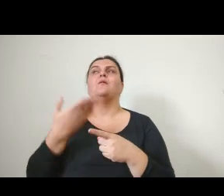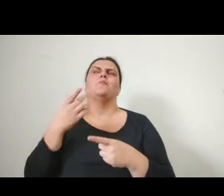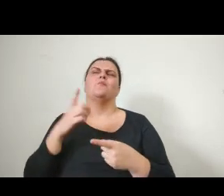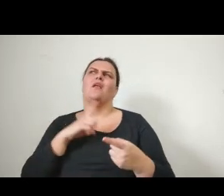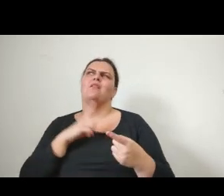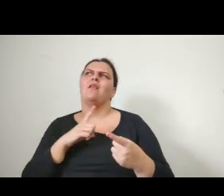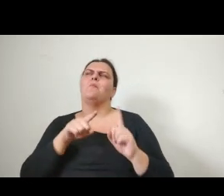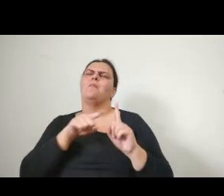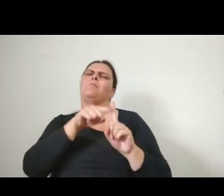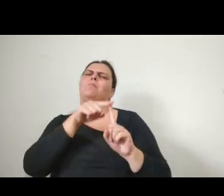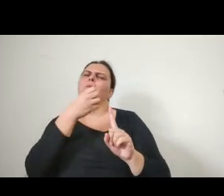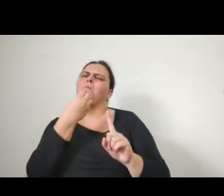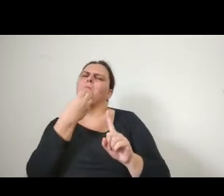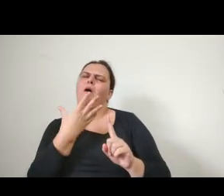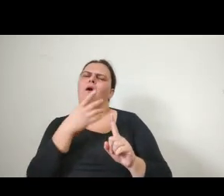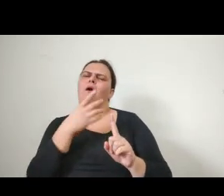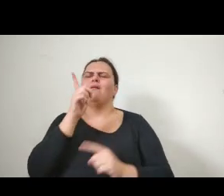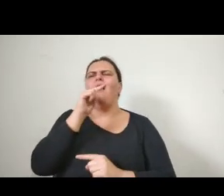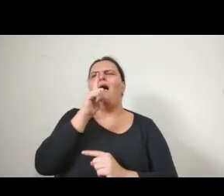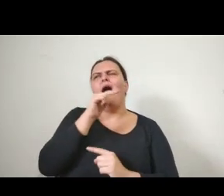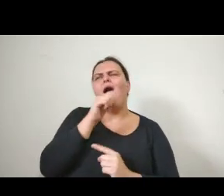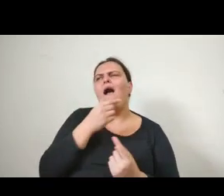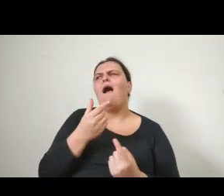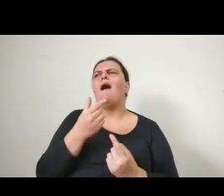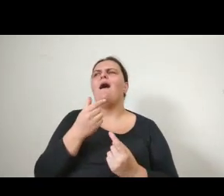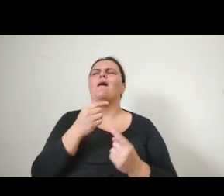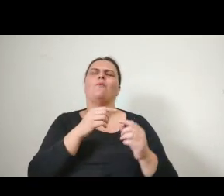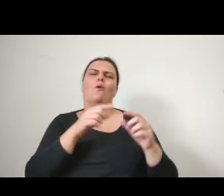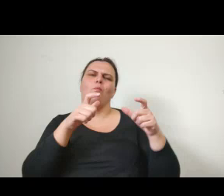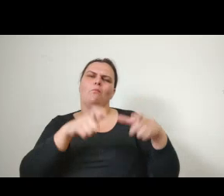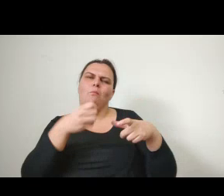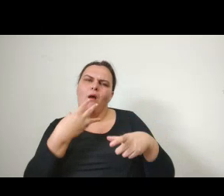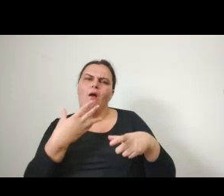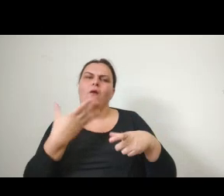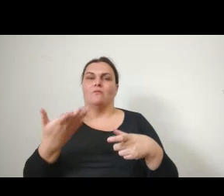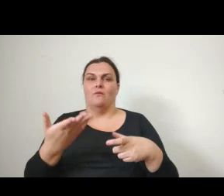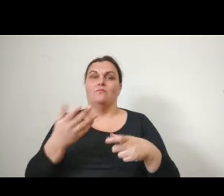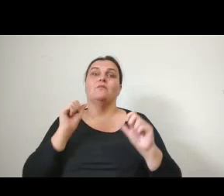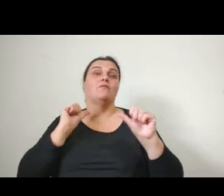né, vai haver uma mudança na composição de espécies.